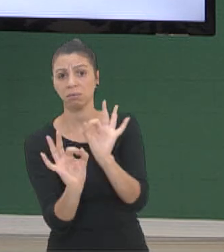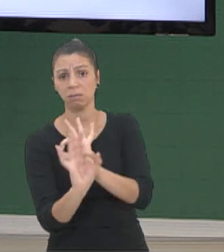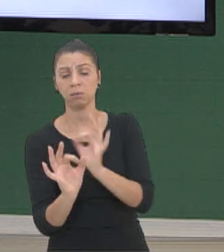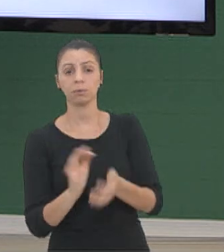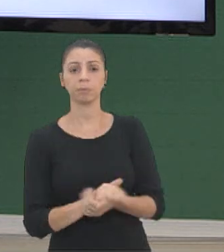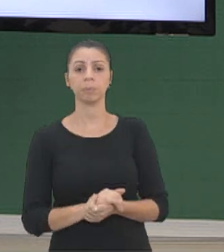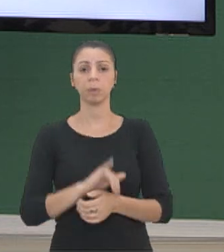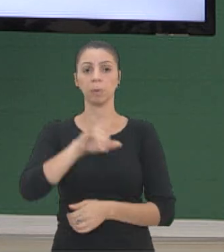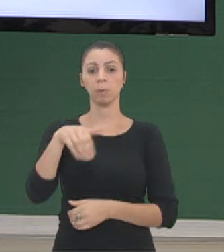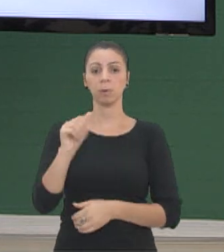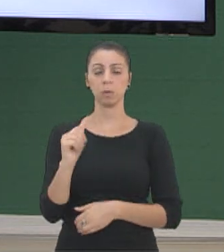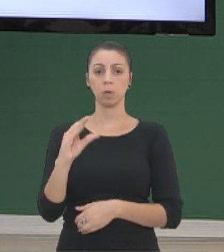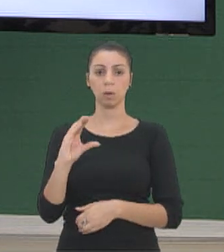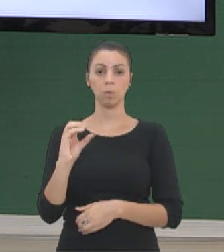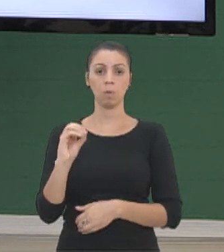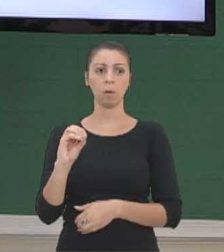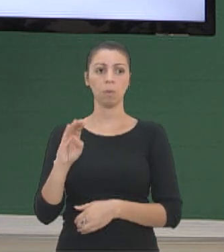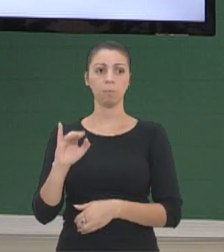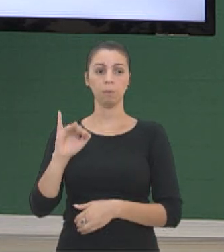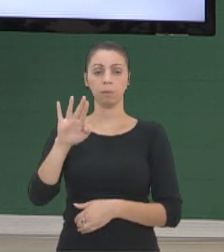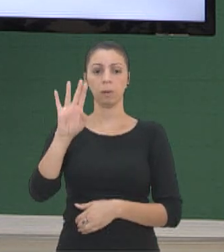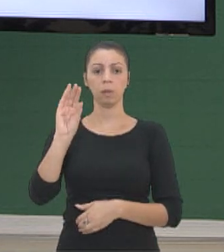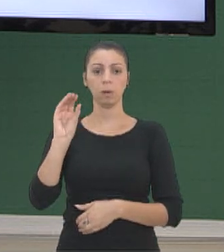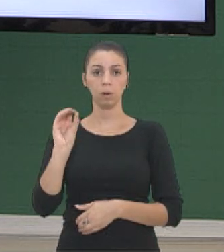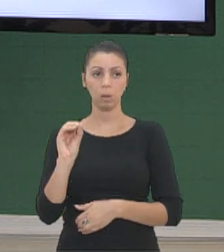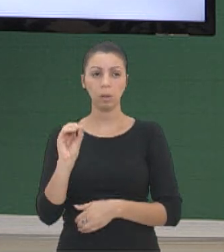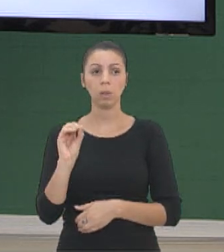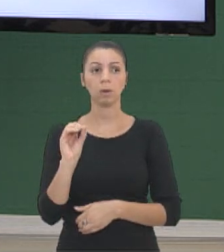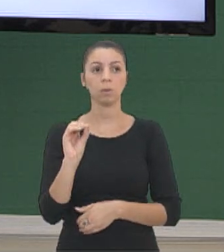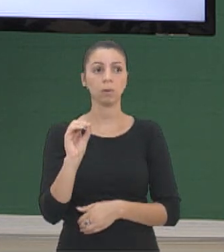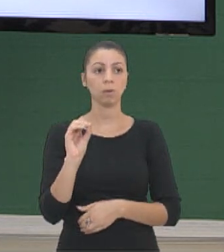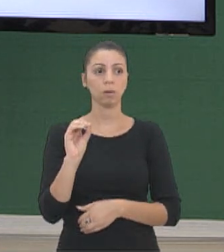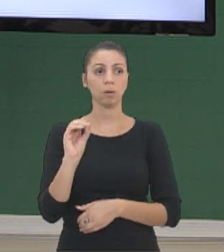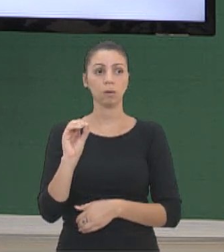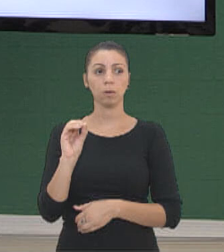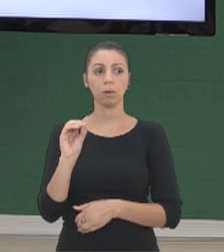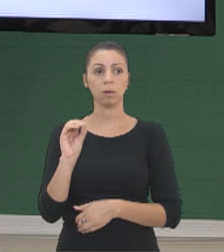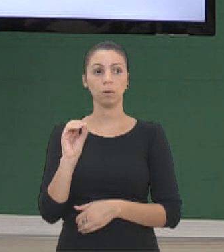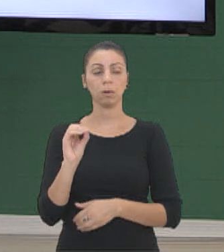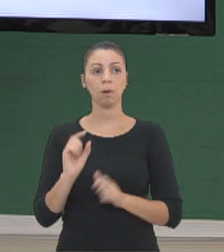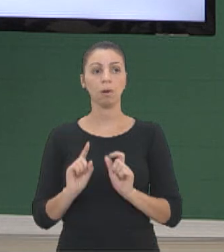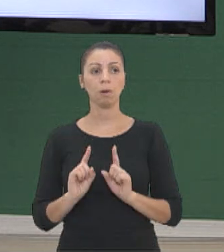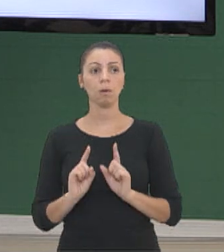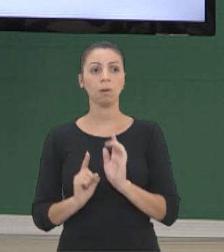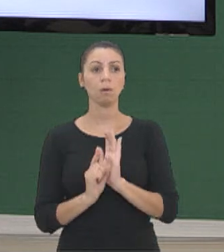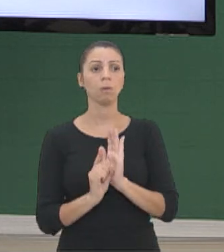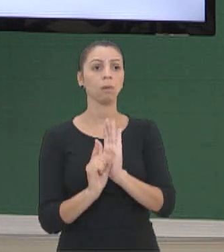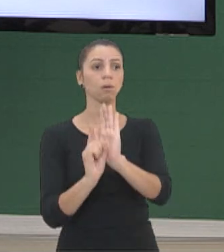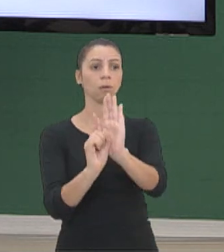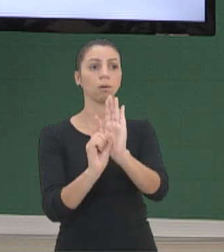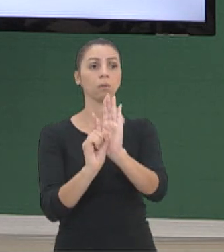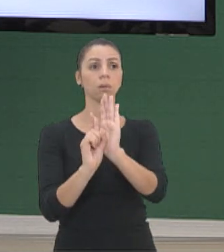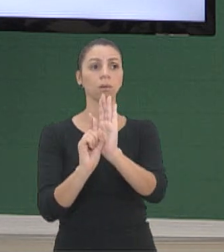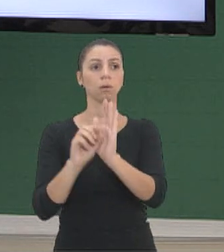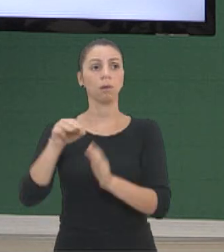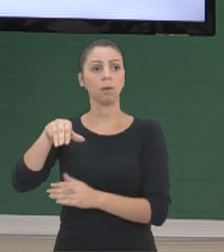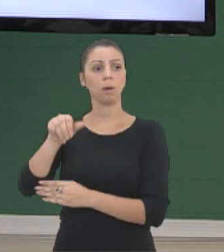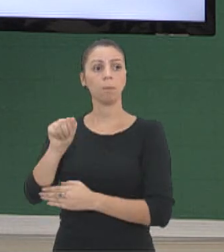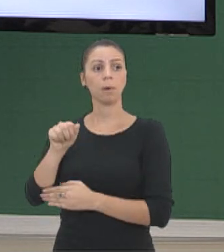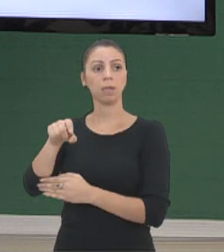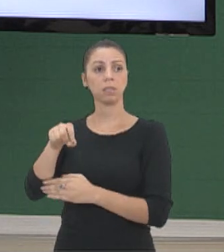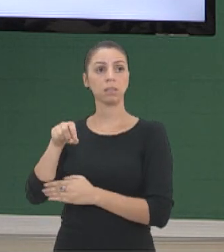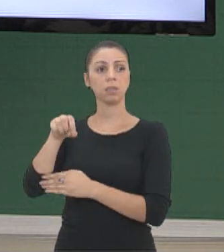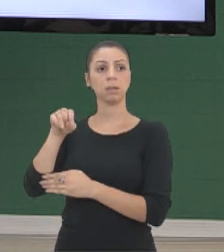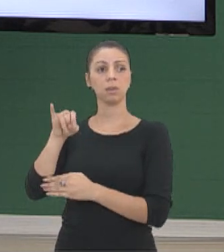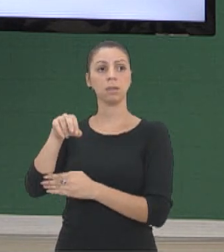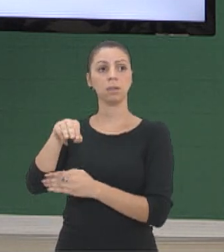Os jacobinos tomaram o poder e, liderados por Maximilien Robespierre, iniciaram uma fase de radicalização que ampliou as reformas